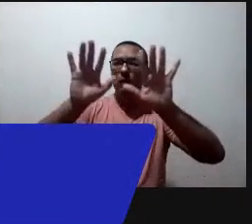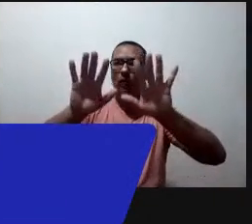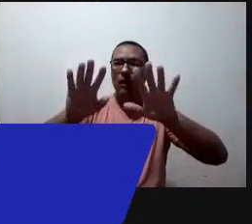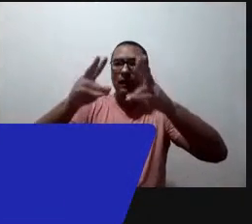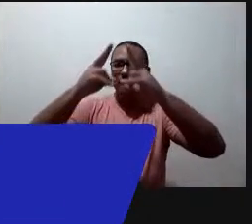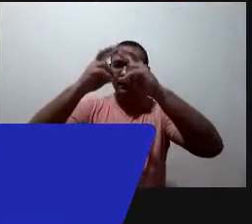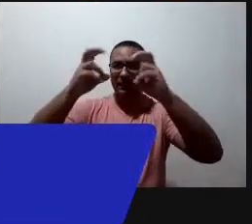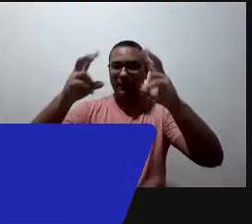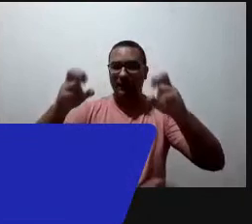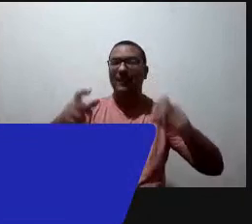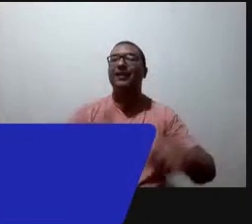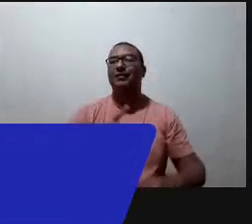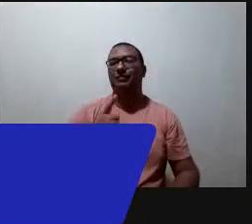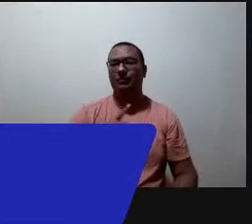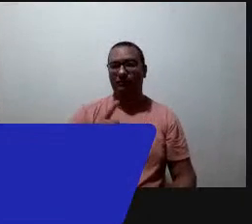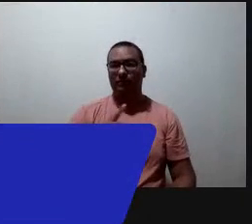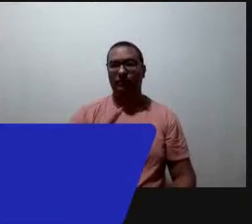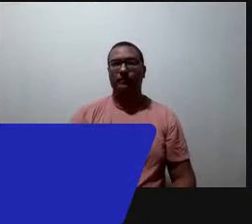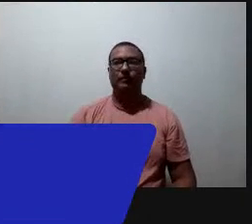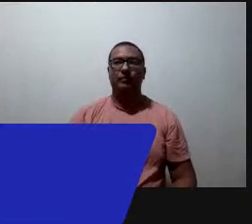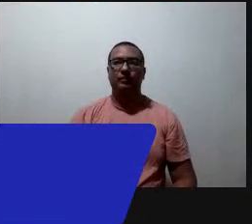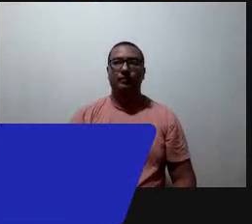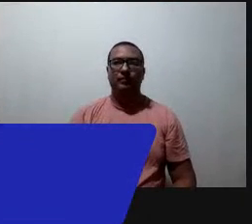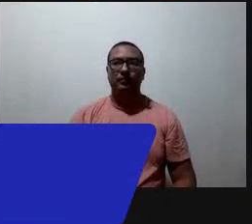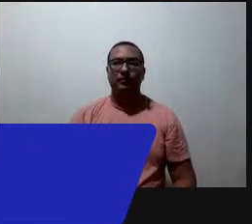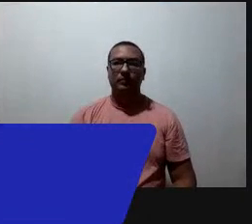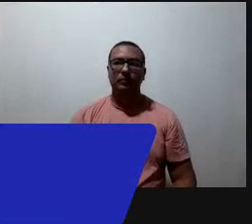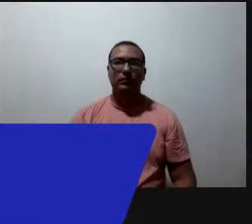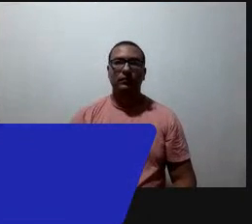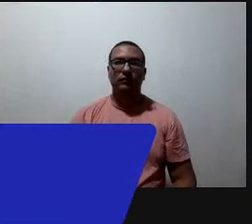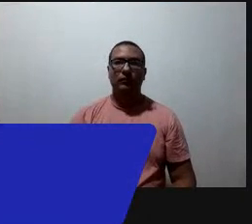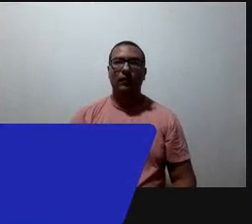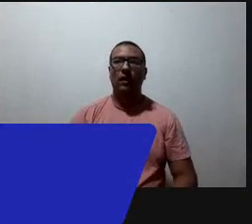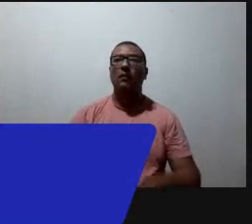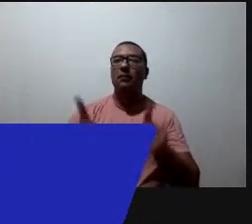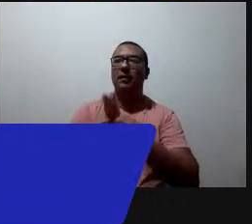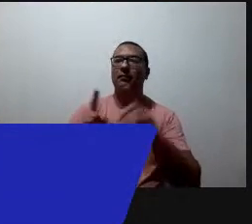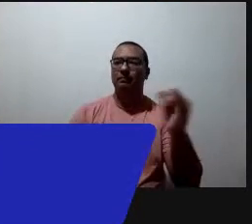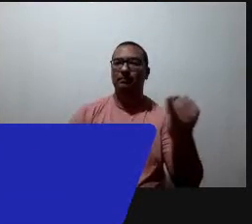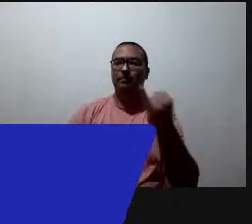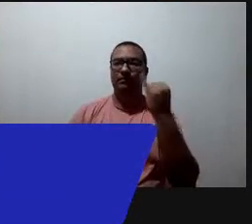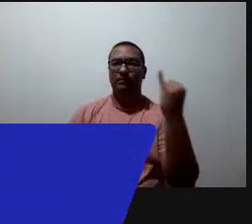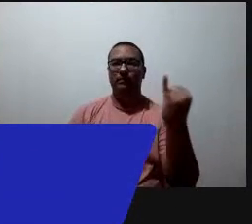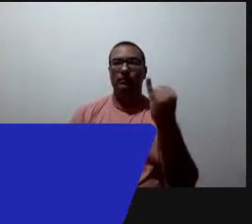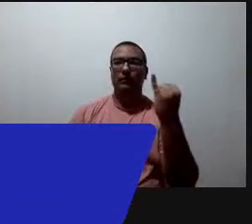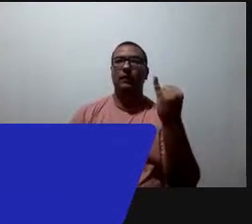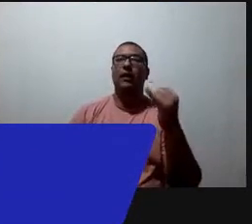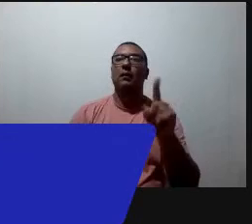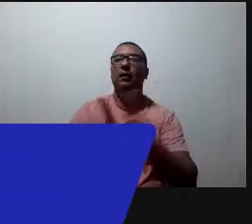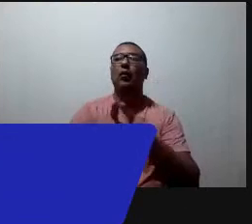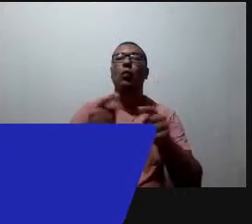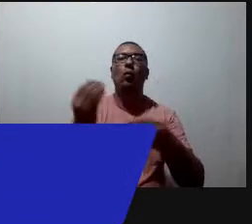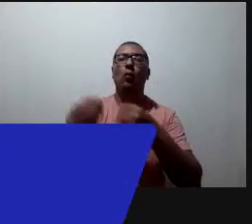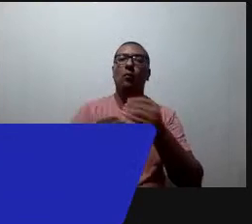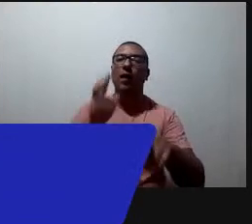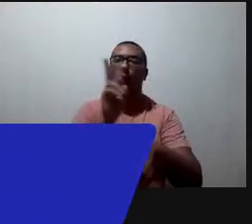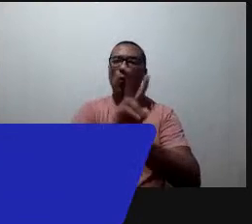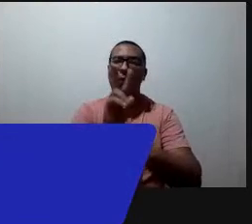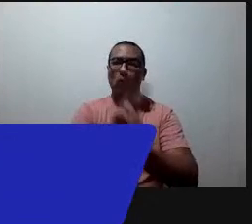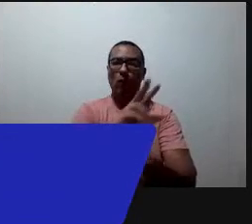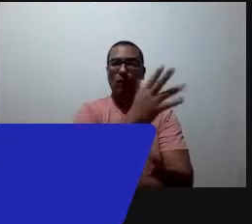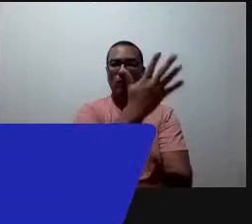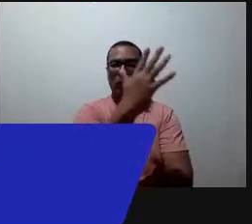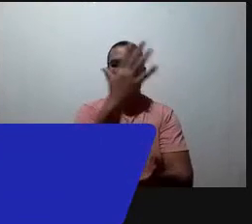gente ter uma ideia. Então, esta é uma questão importante, a preservação do meio ambiente. Isso é um